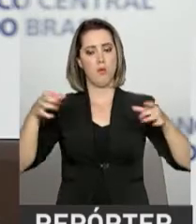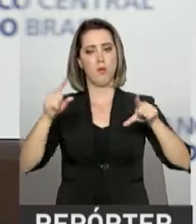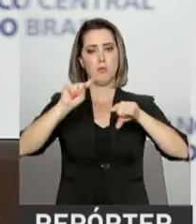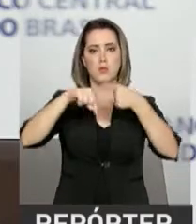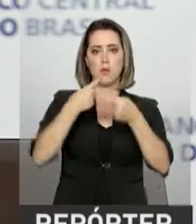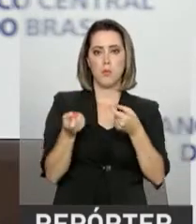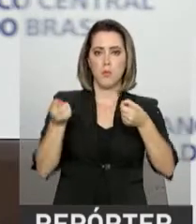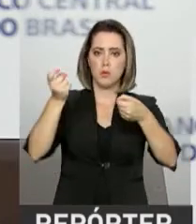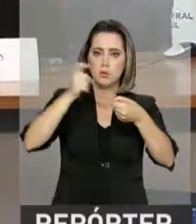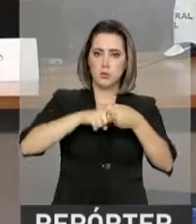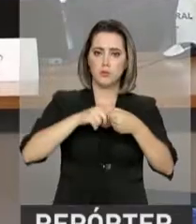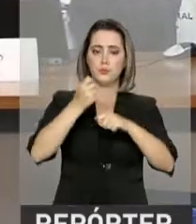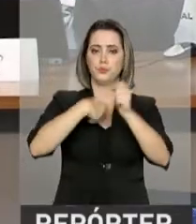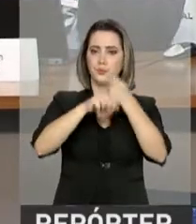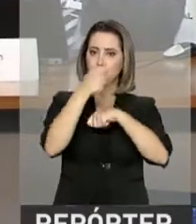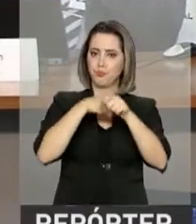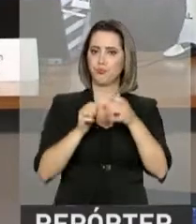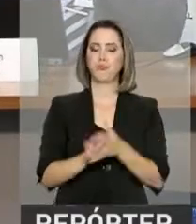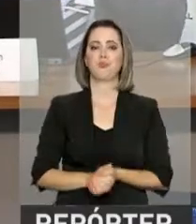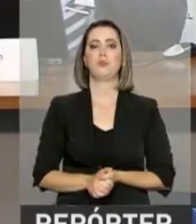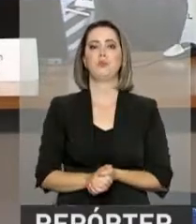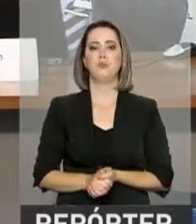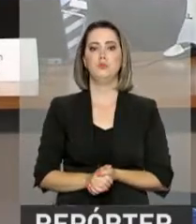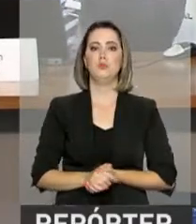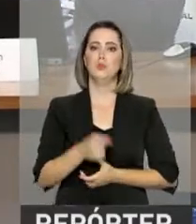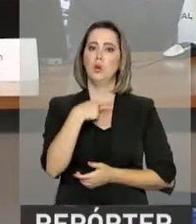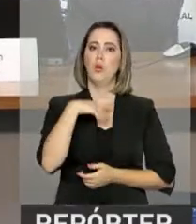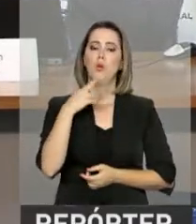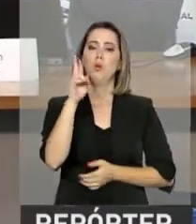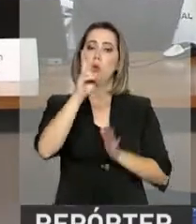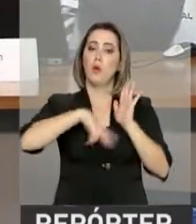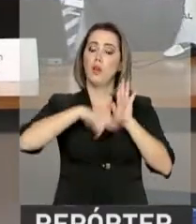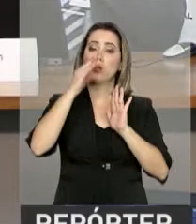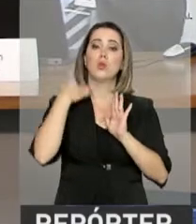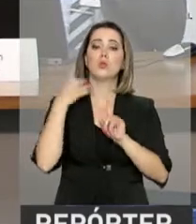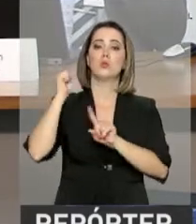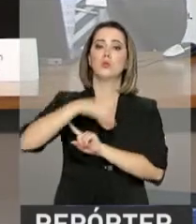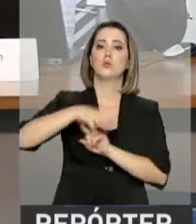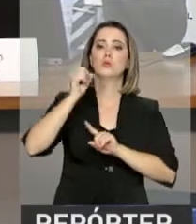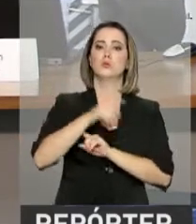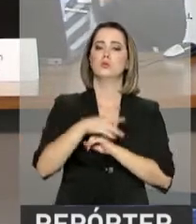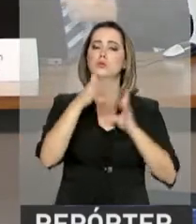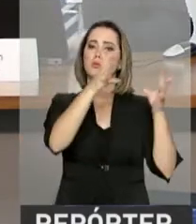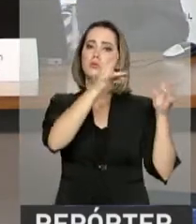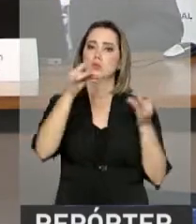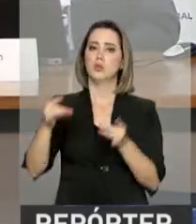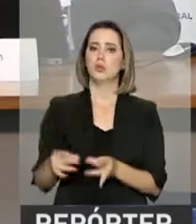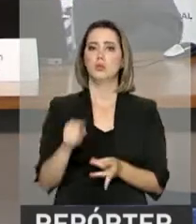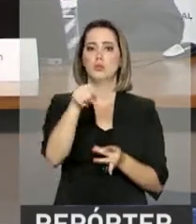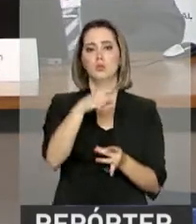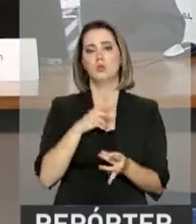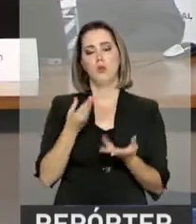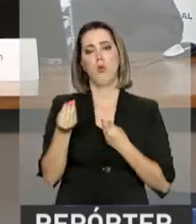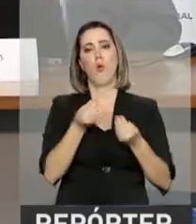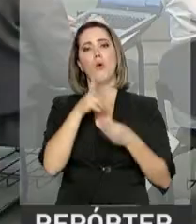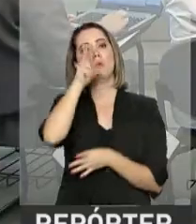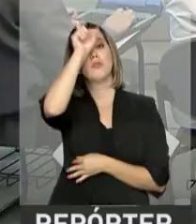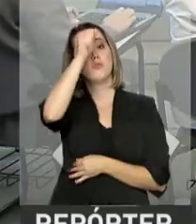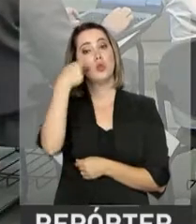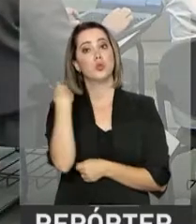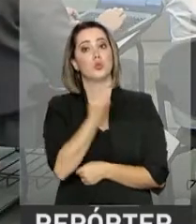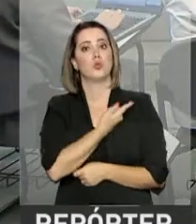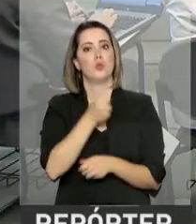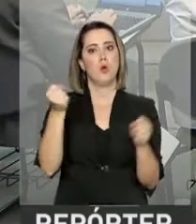retomada da economia segundo relatório do banco central algumas características garantem a força do sistema financeiro